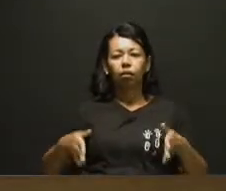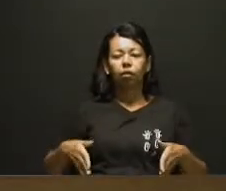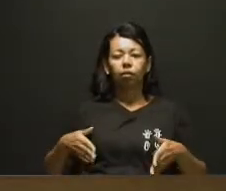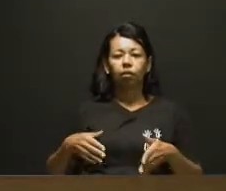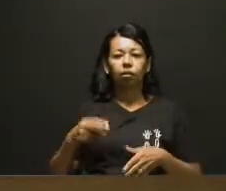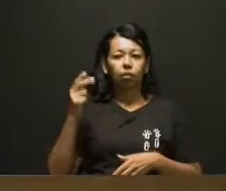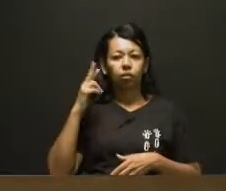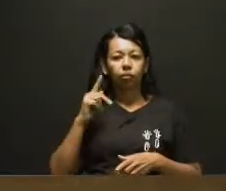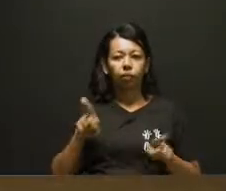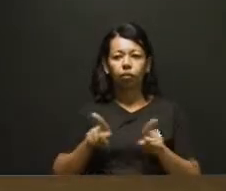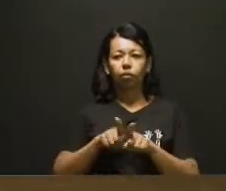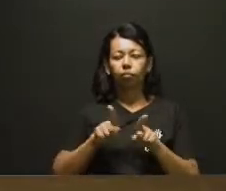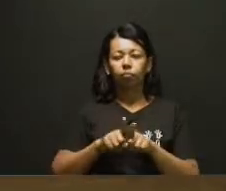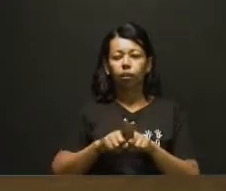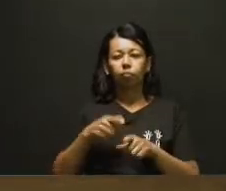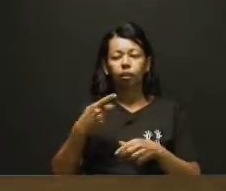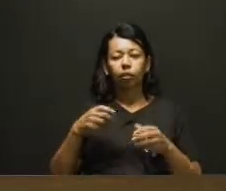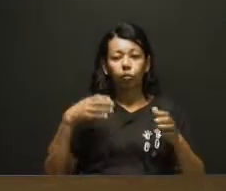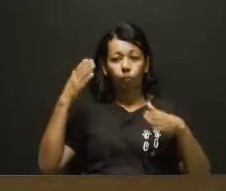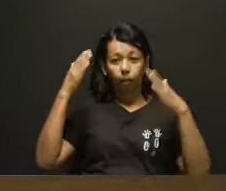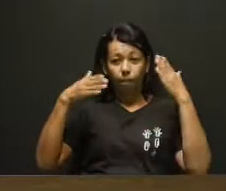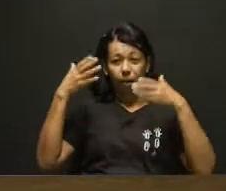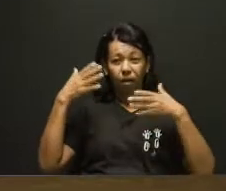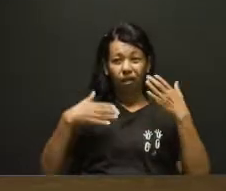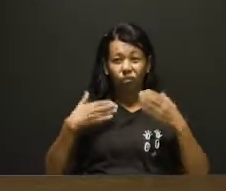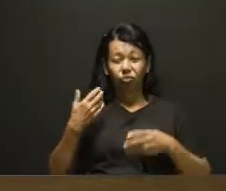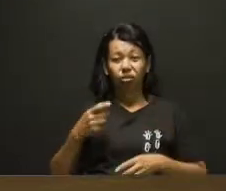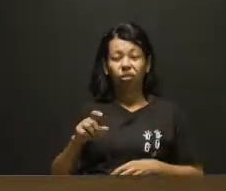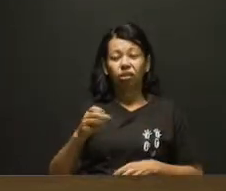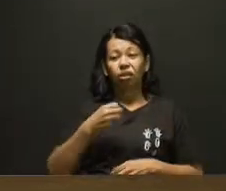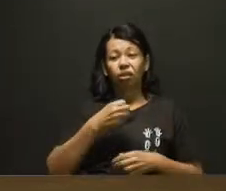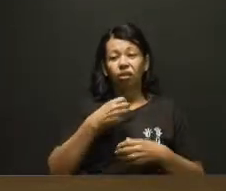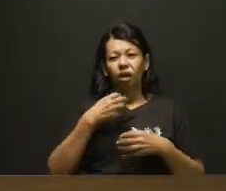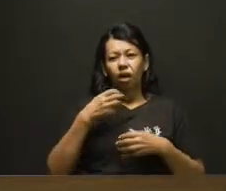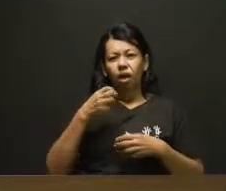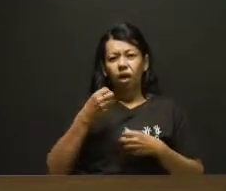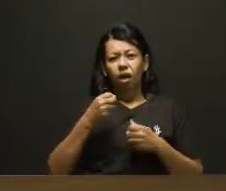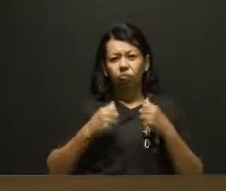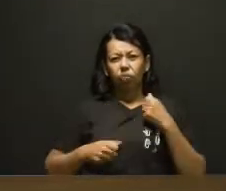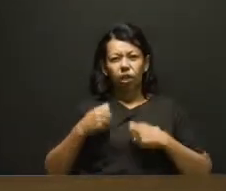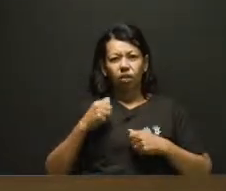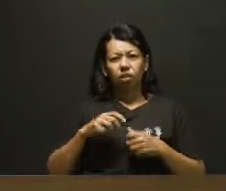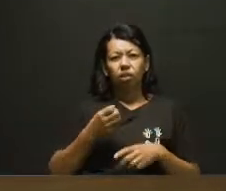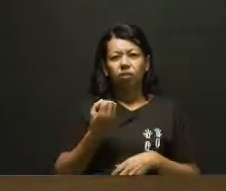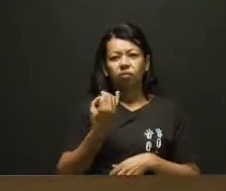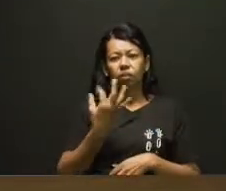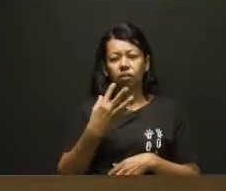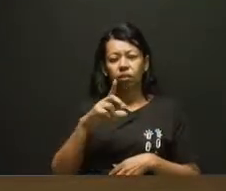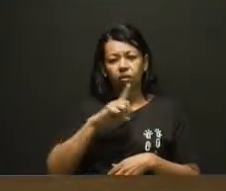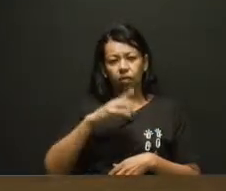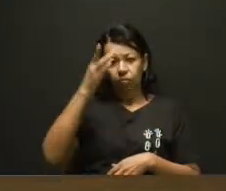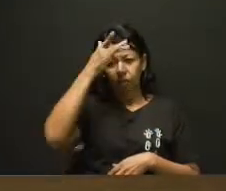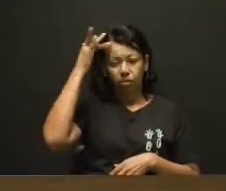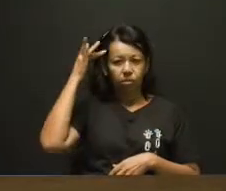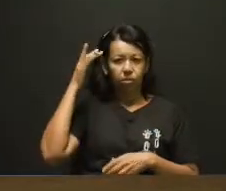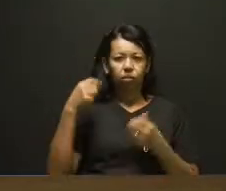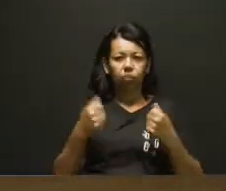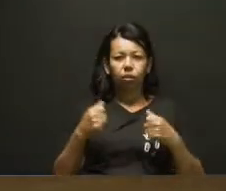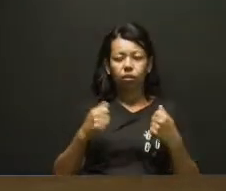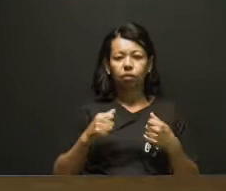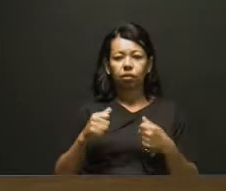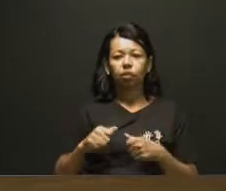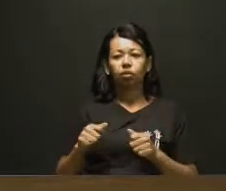e às vezes existe uma pessoa com necessidade de uma cadeira adaptada uma cadeira